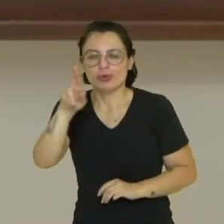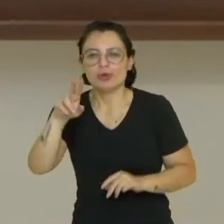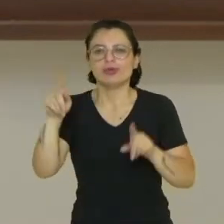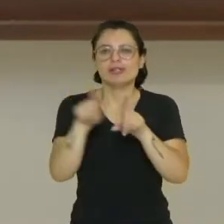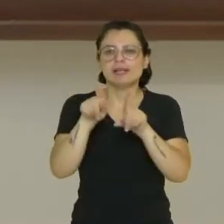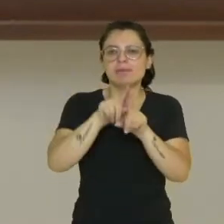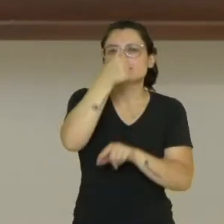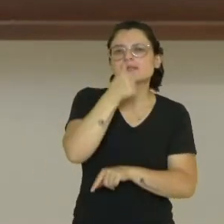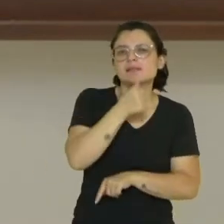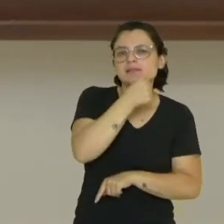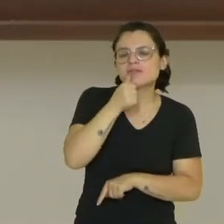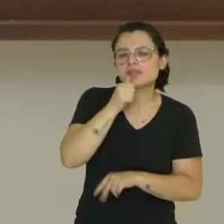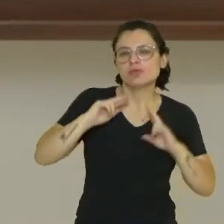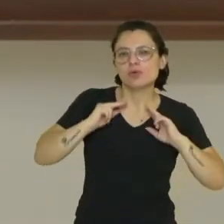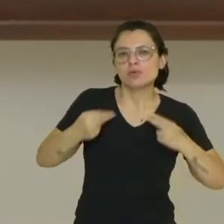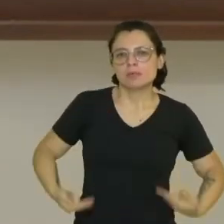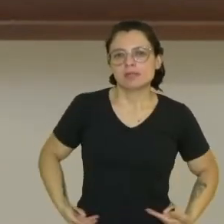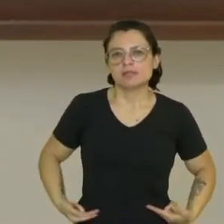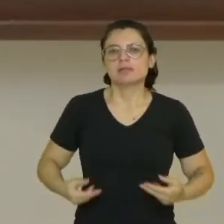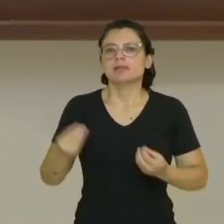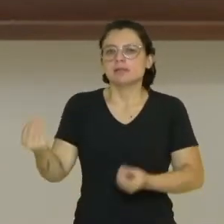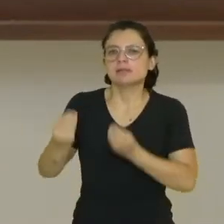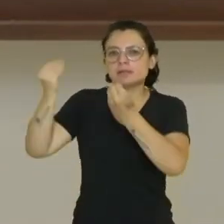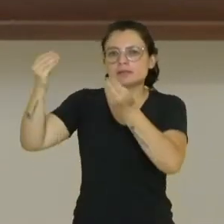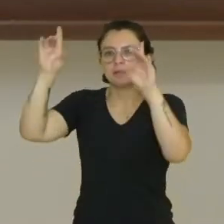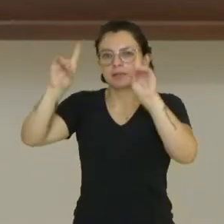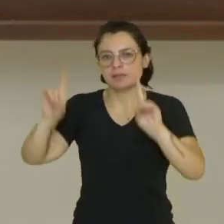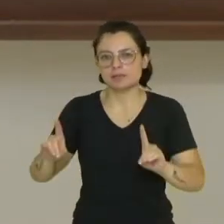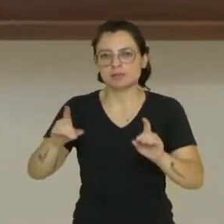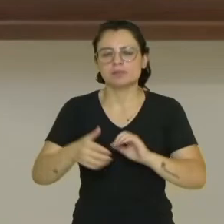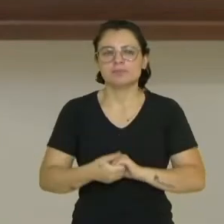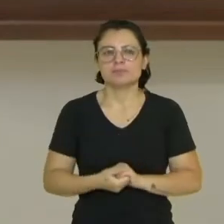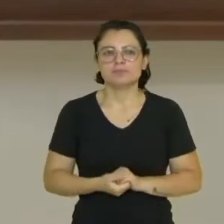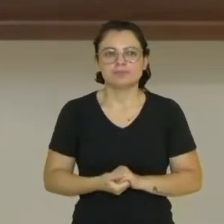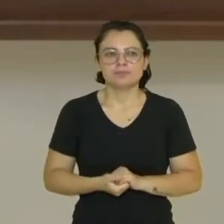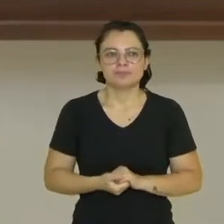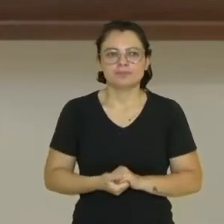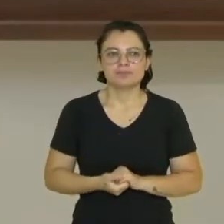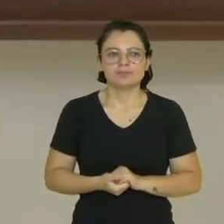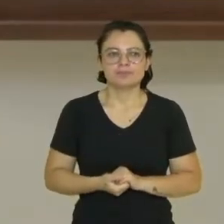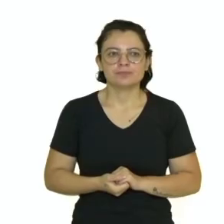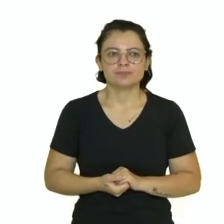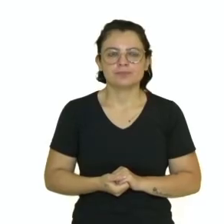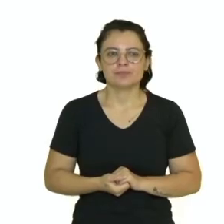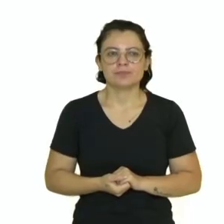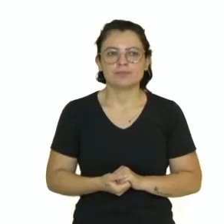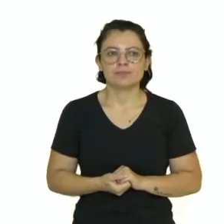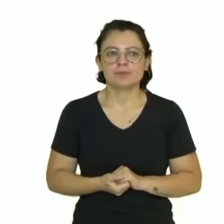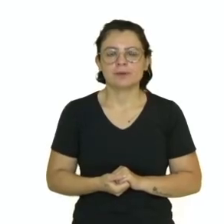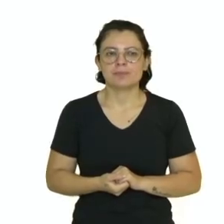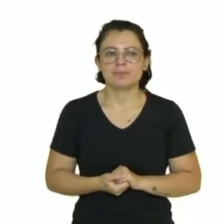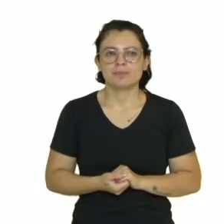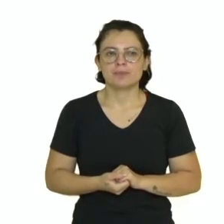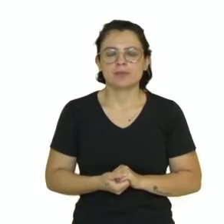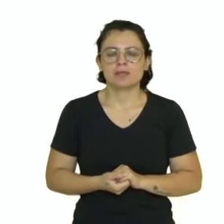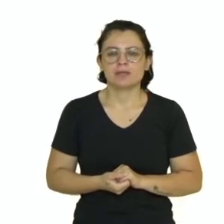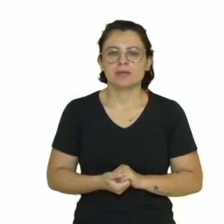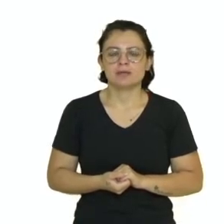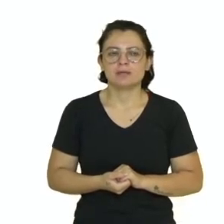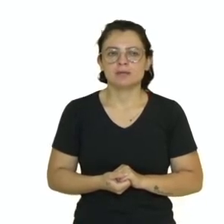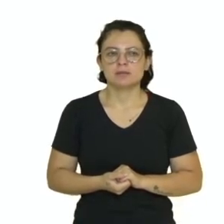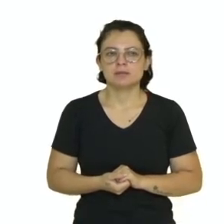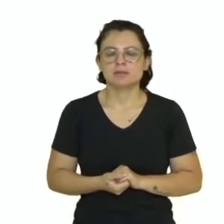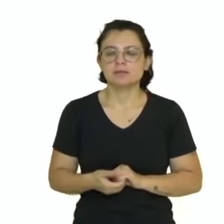os sacrifícios humanos em oferenda aos deuses deles, né? Então veja, e eles tinham,